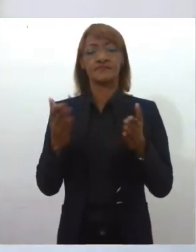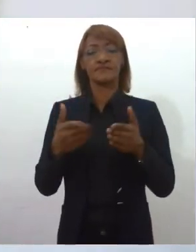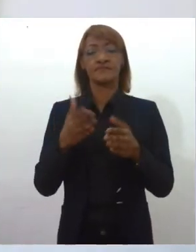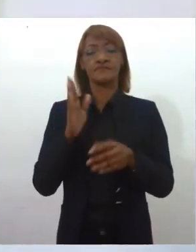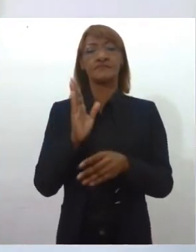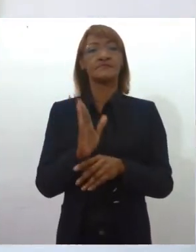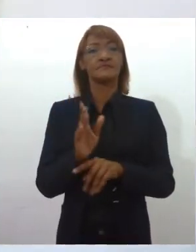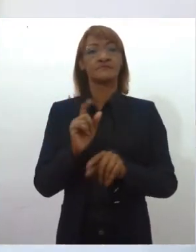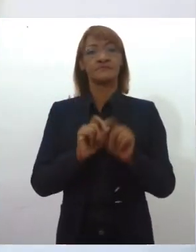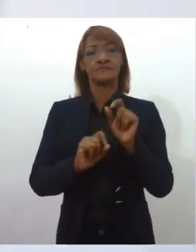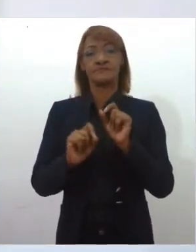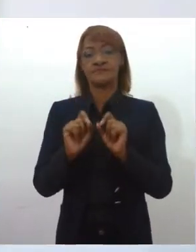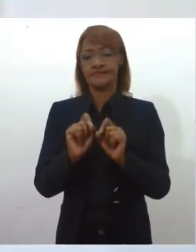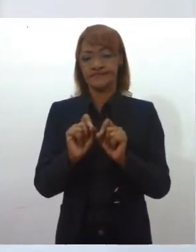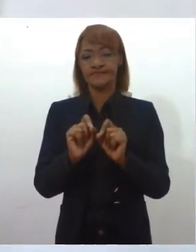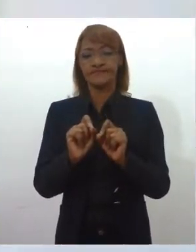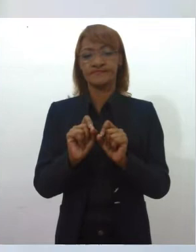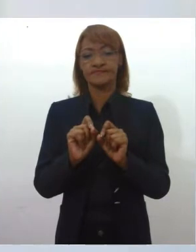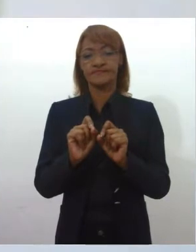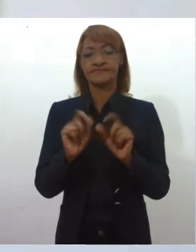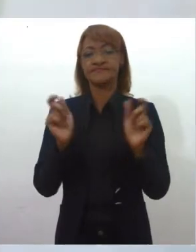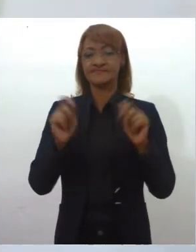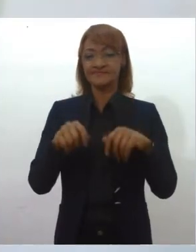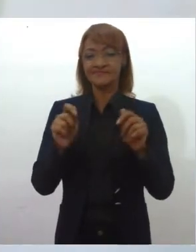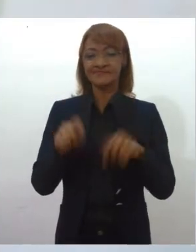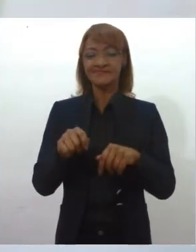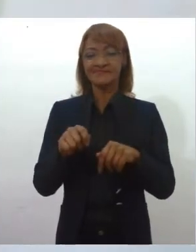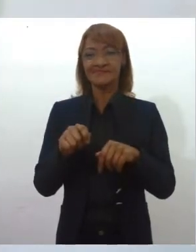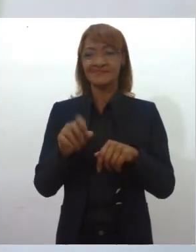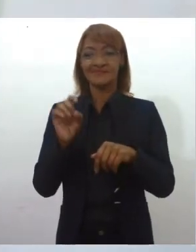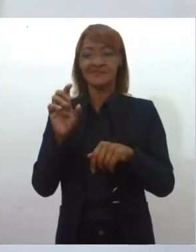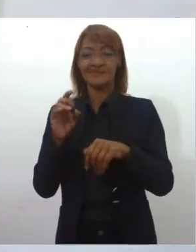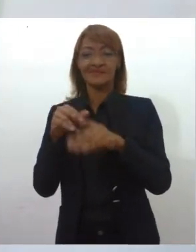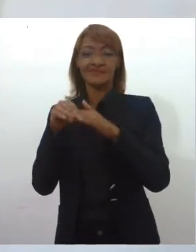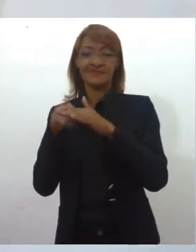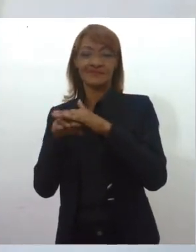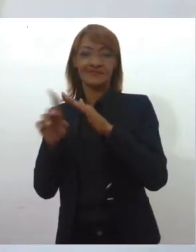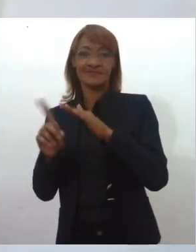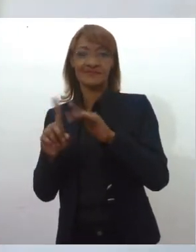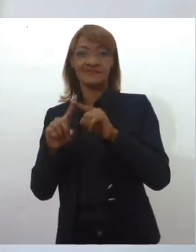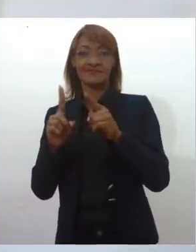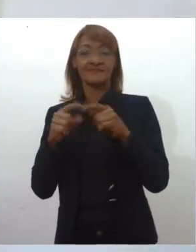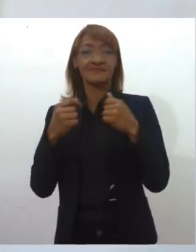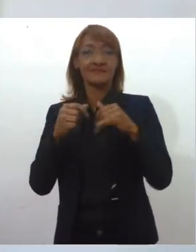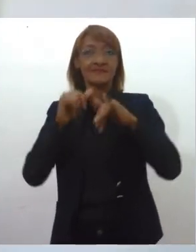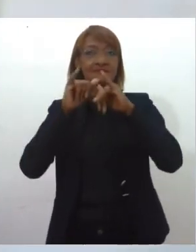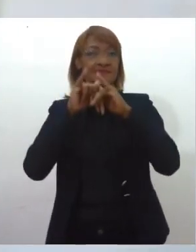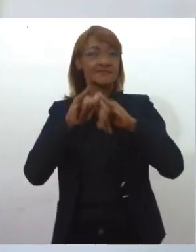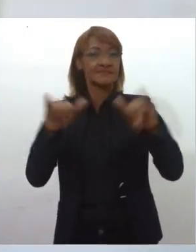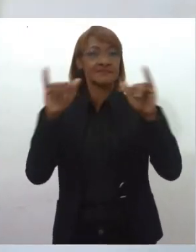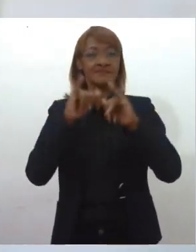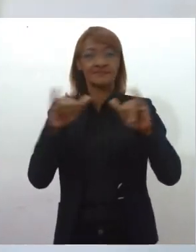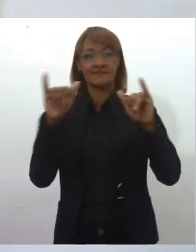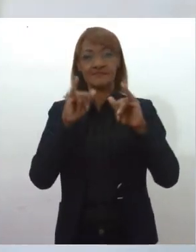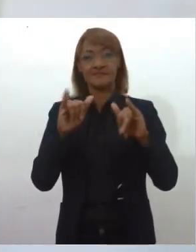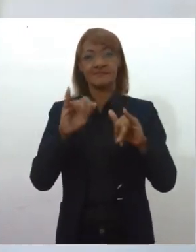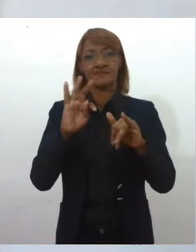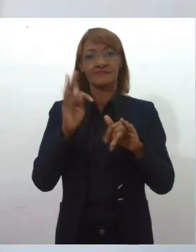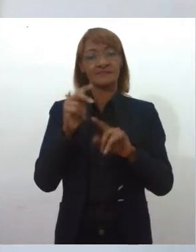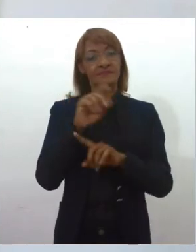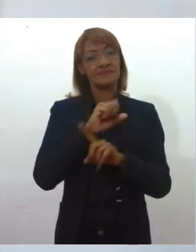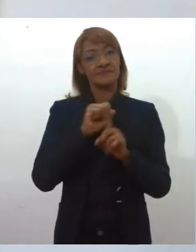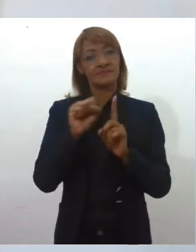então esses relatórios, esses resultados não podem ficar guardados na gaveta, precisam ir ao público para que a sociedade compreenda